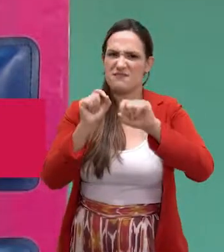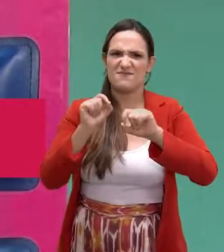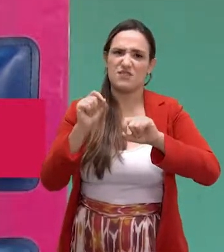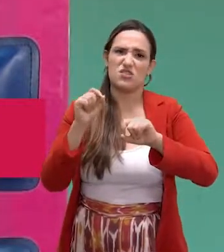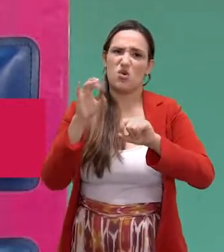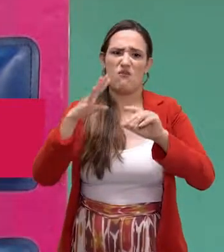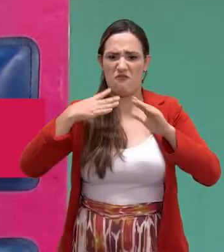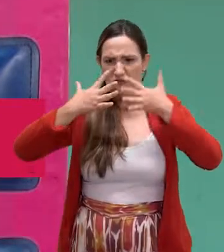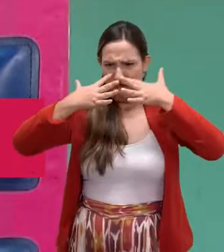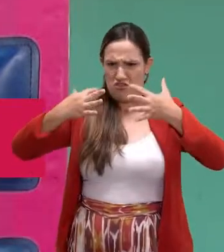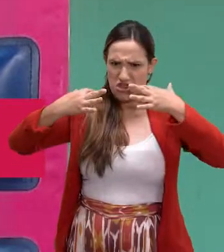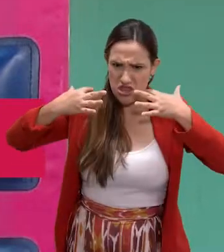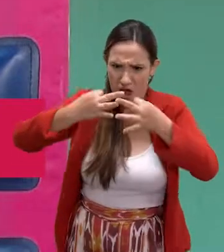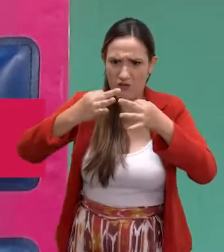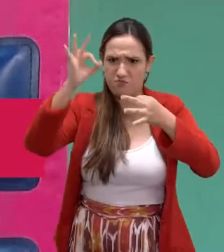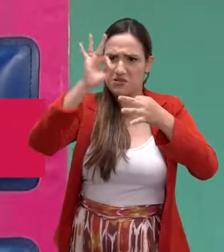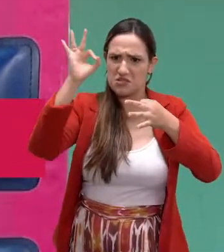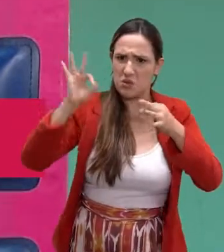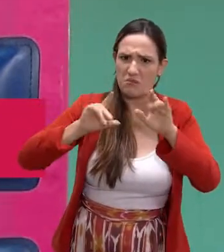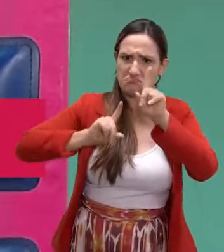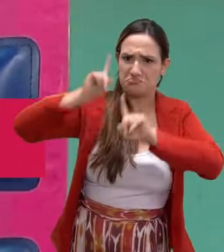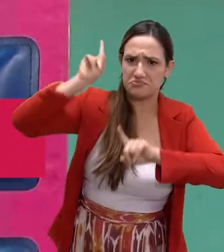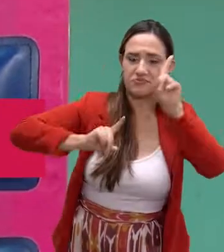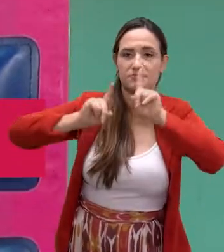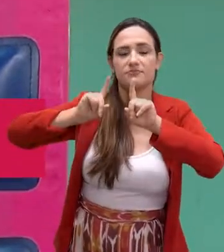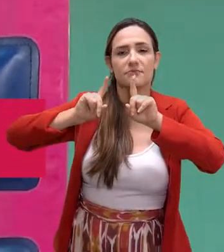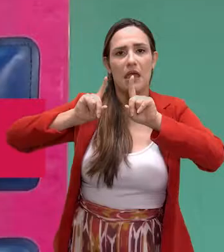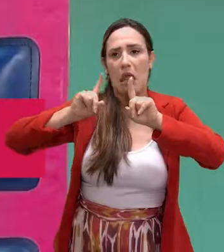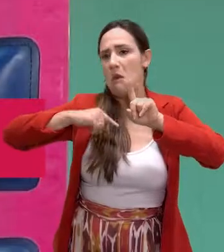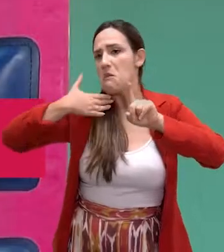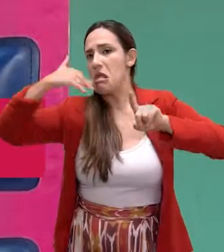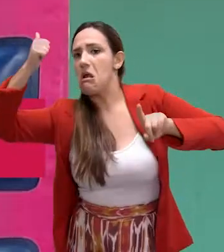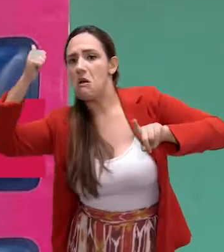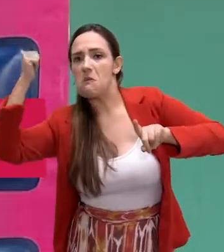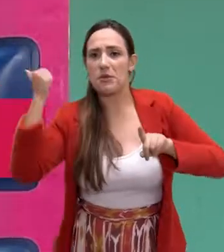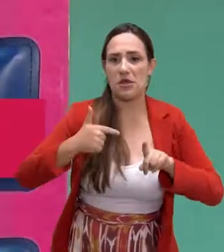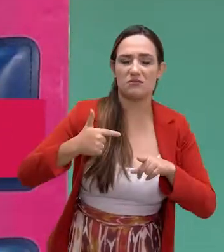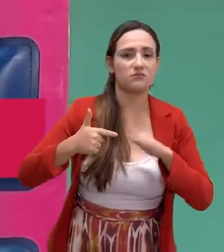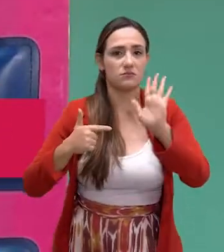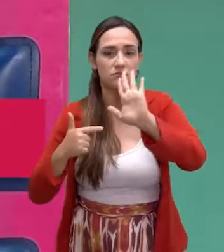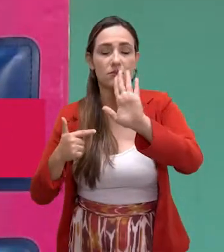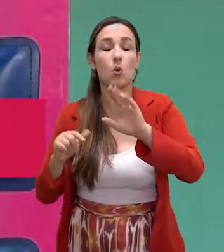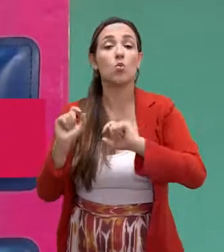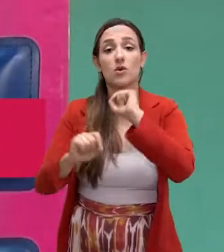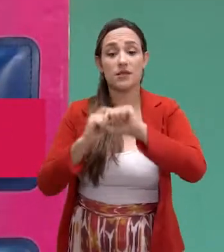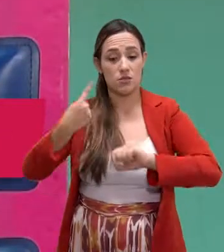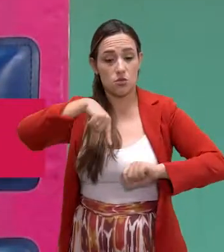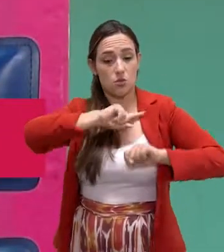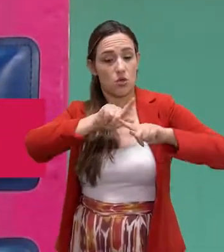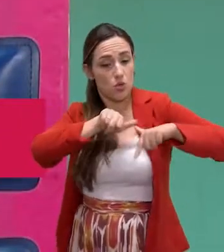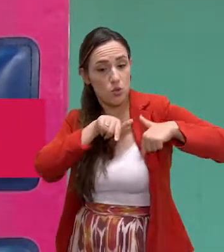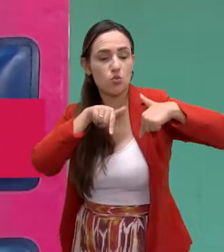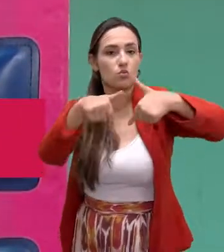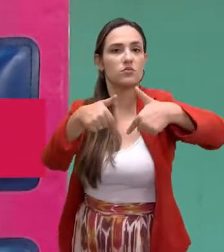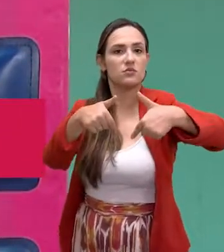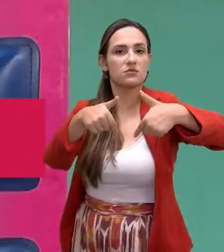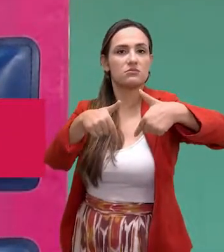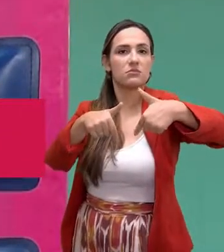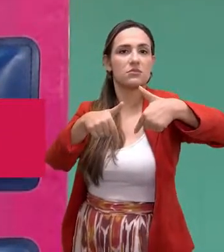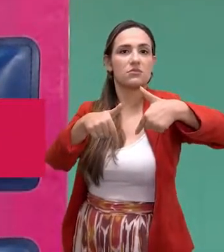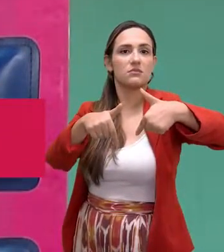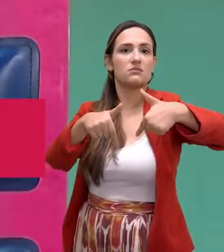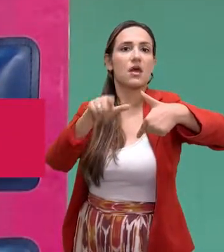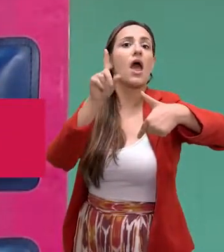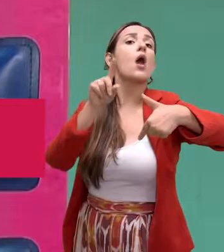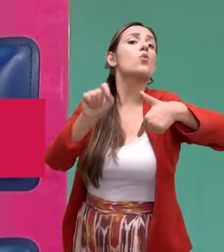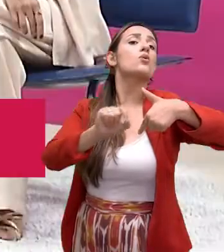que sermos talvez diferentes ou melhores, o que realmente a nossa luta, o que a gente busca, é para que